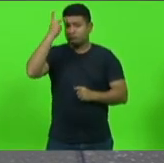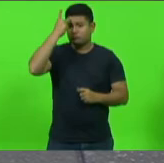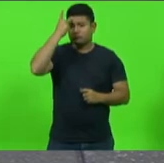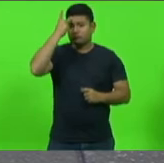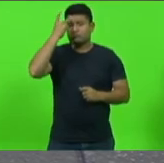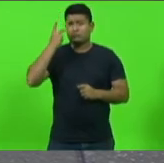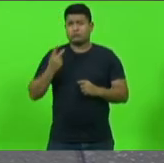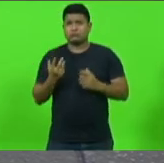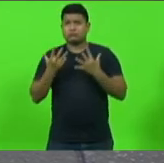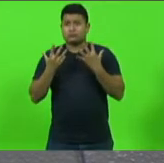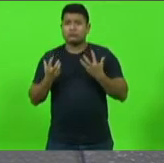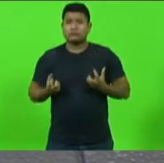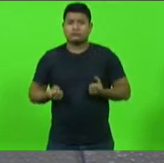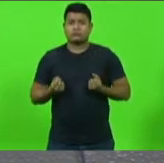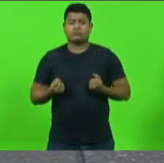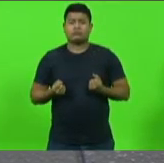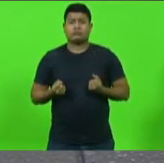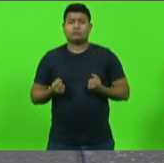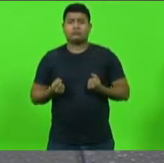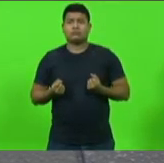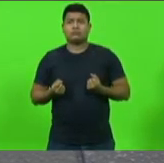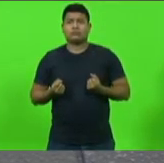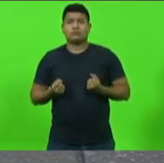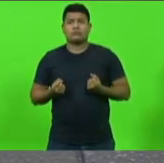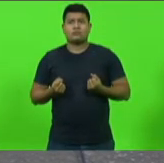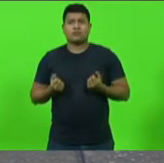favor dos ventos.